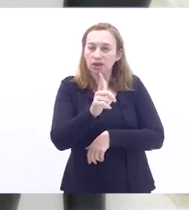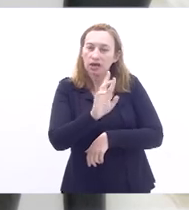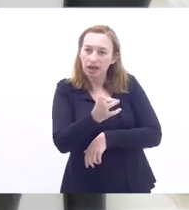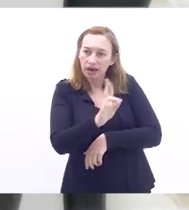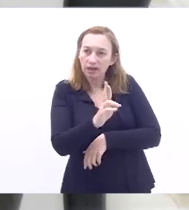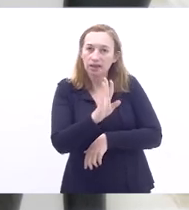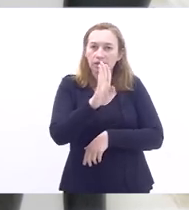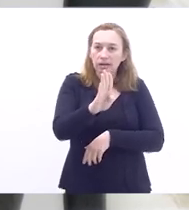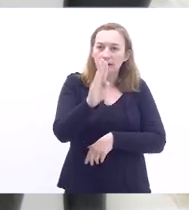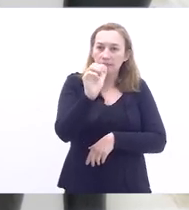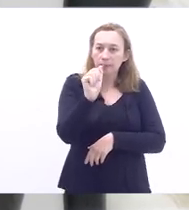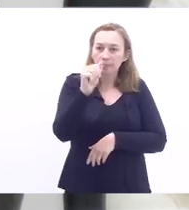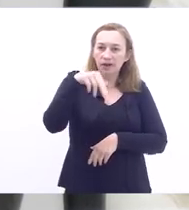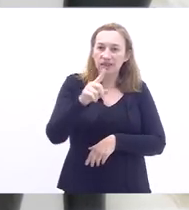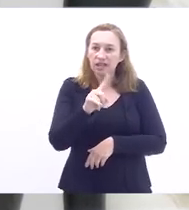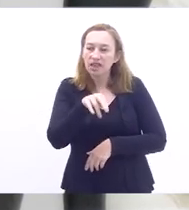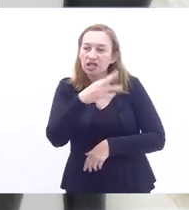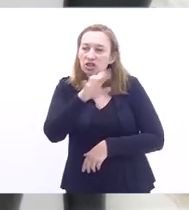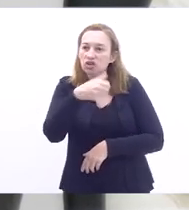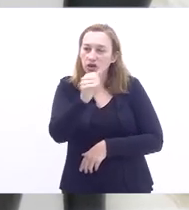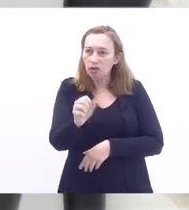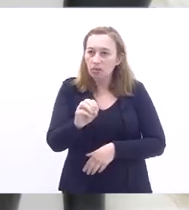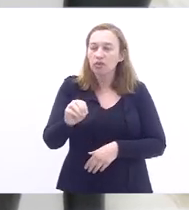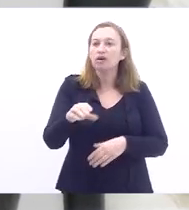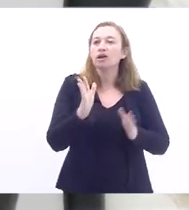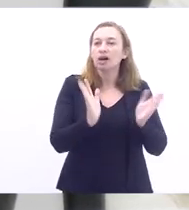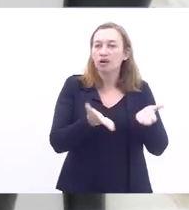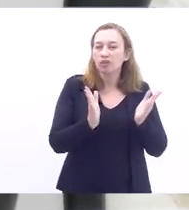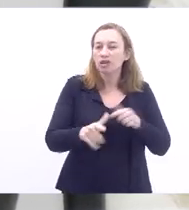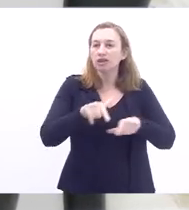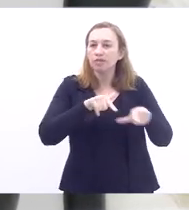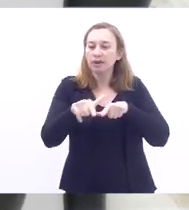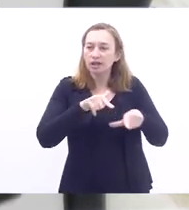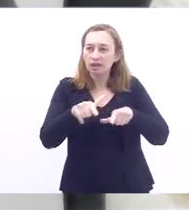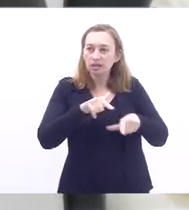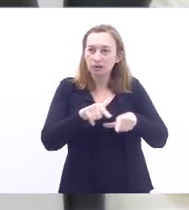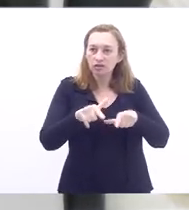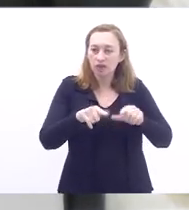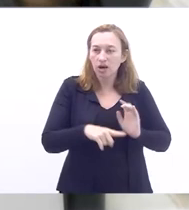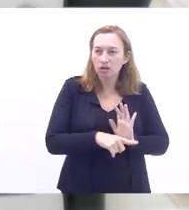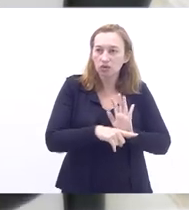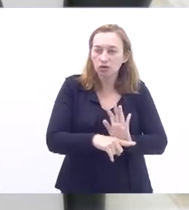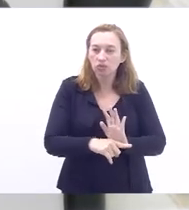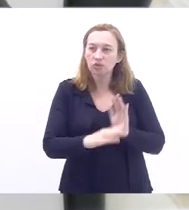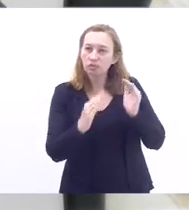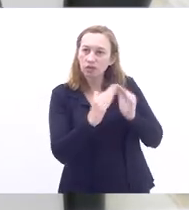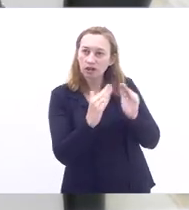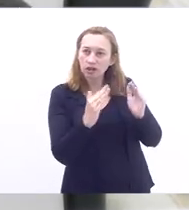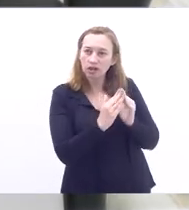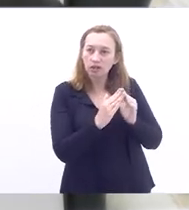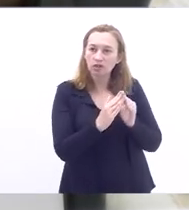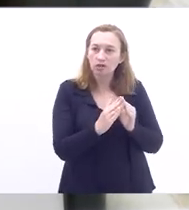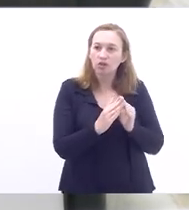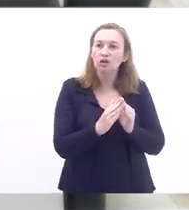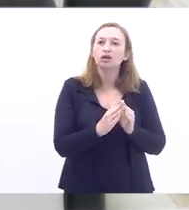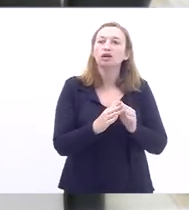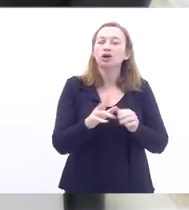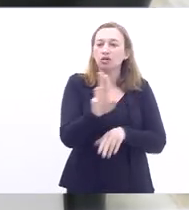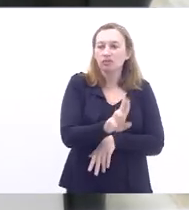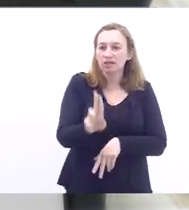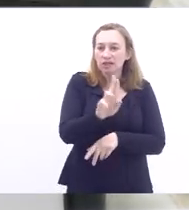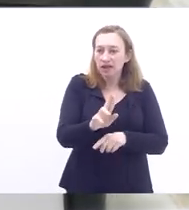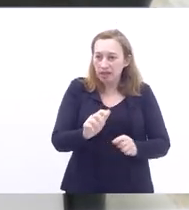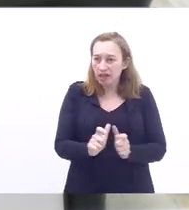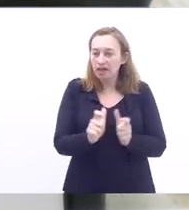Bandejão entramos agora trabalhando para auxílio-moradia qualquer with município é muito grande inclusive alguns